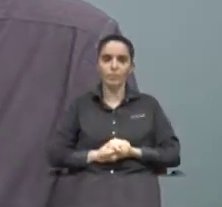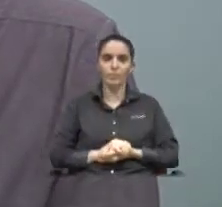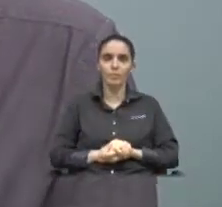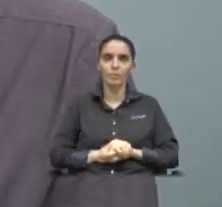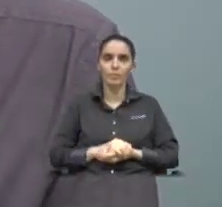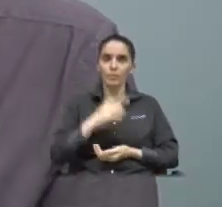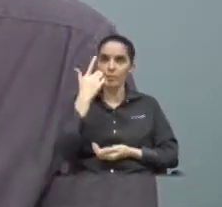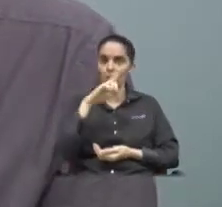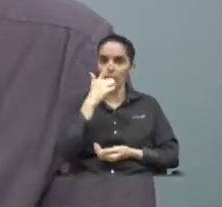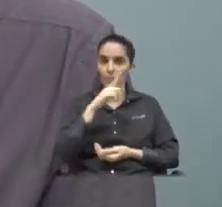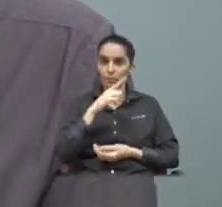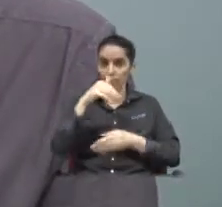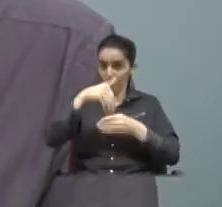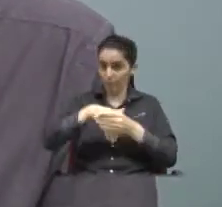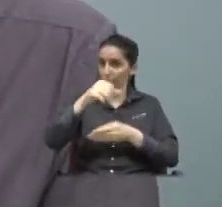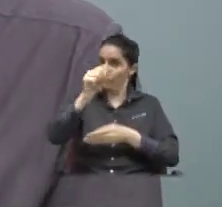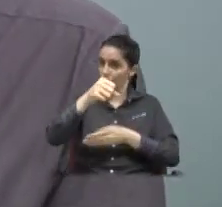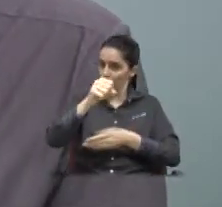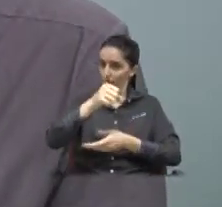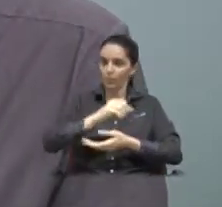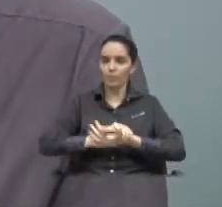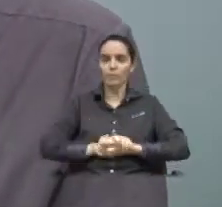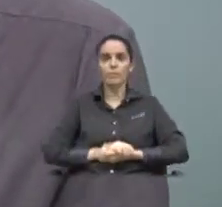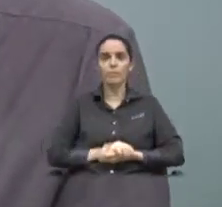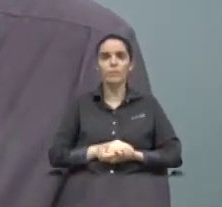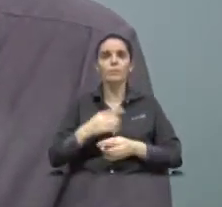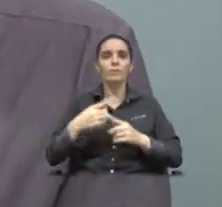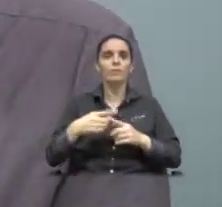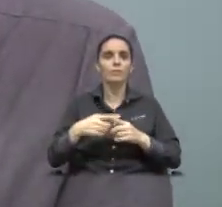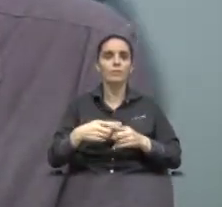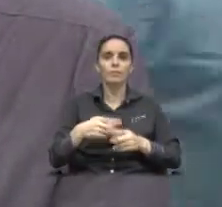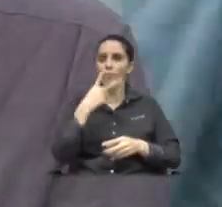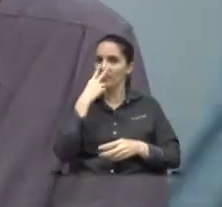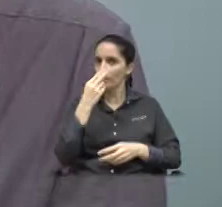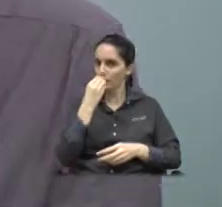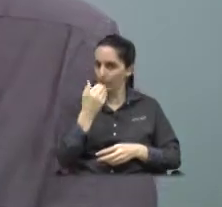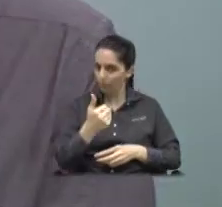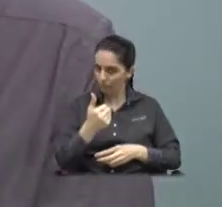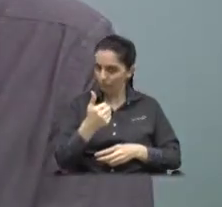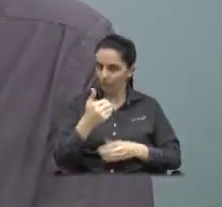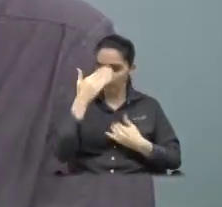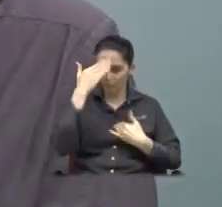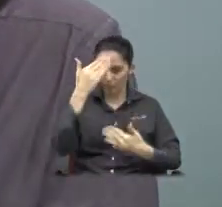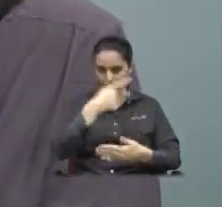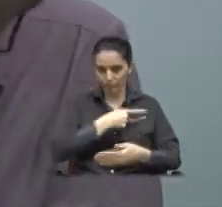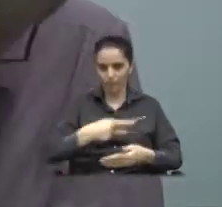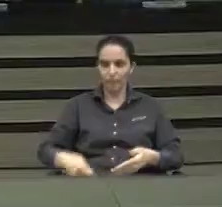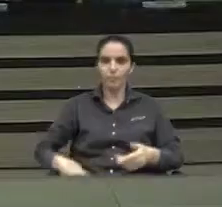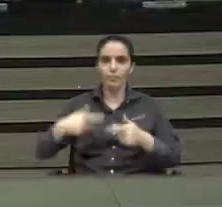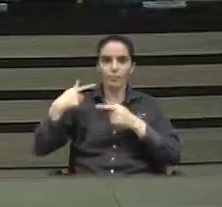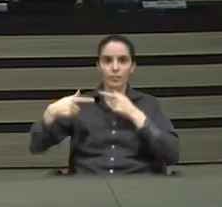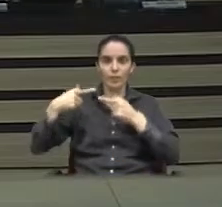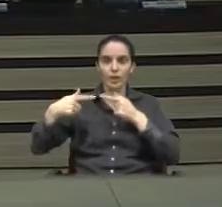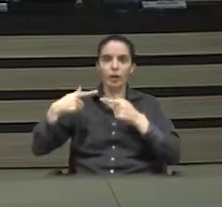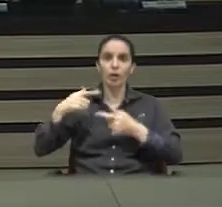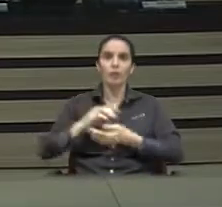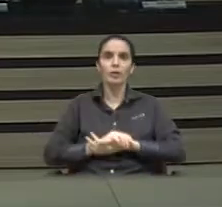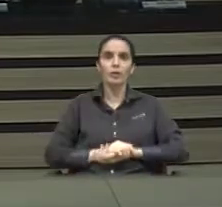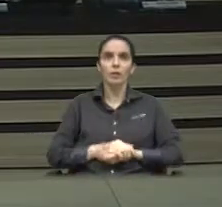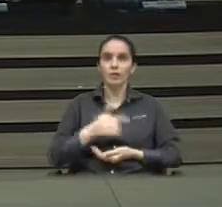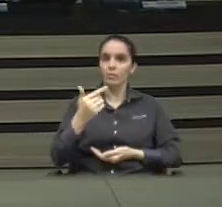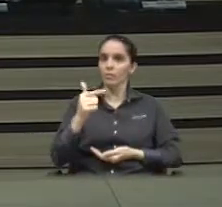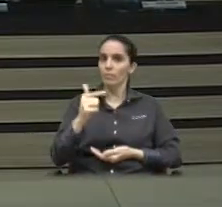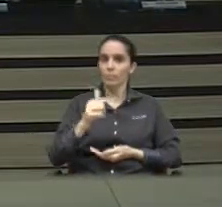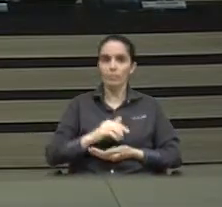eu particularmente votarei favorável, porque acho muito interessante essa mudança. Obrigado, senhor presidente. Continue a discussão.